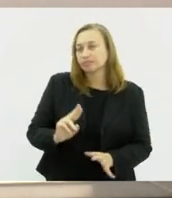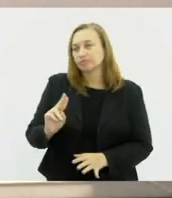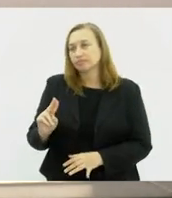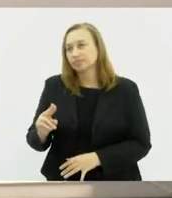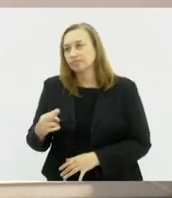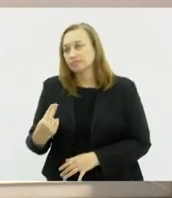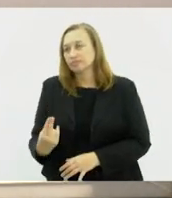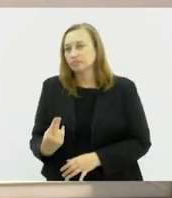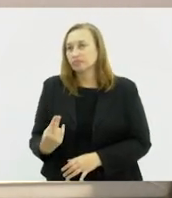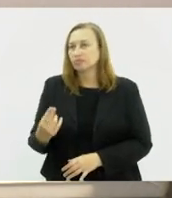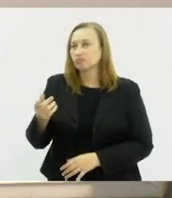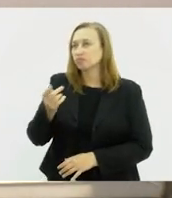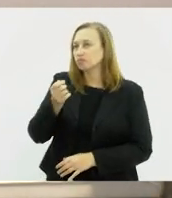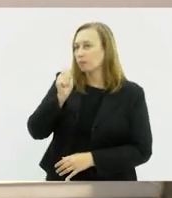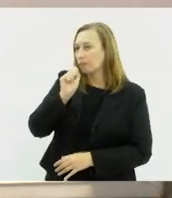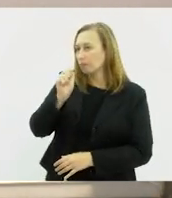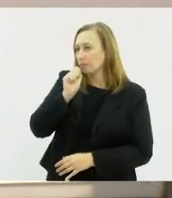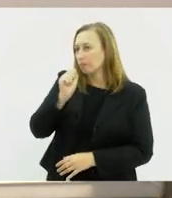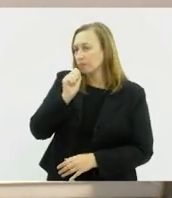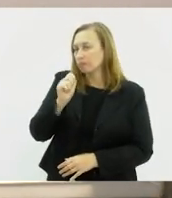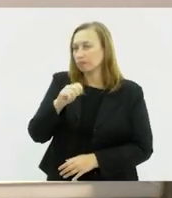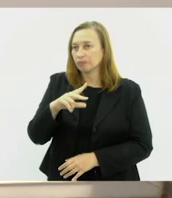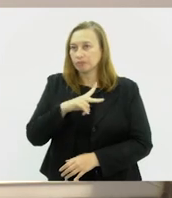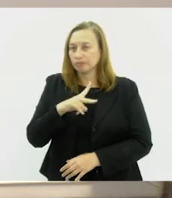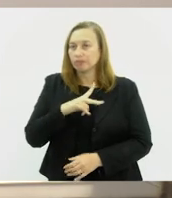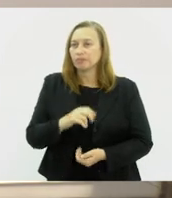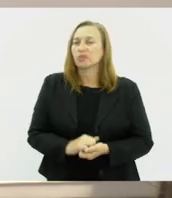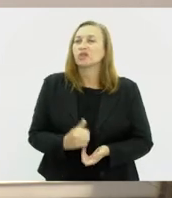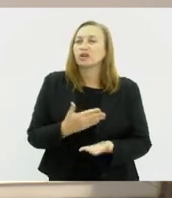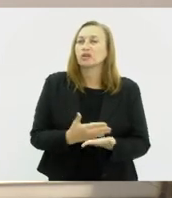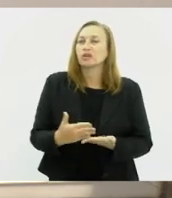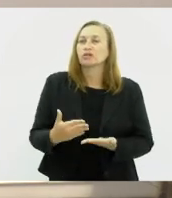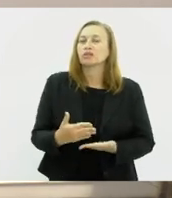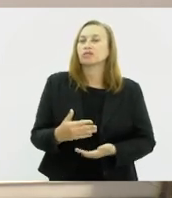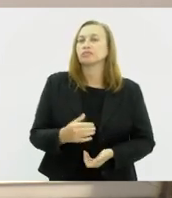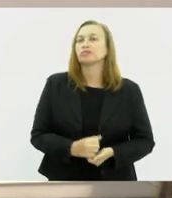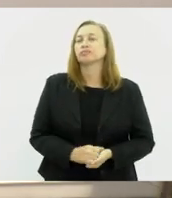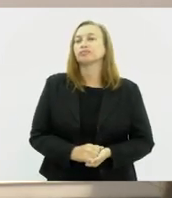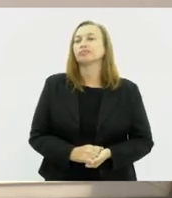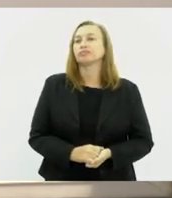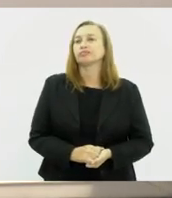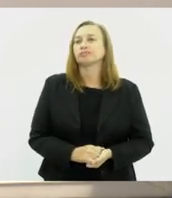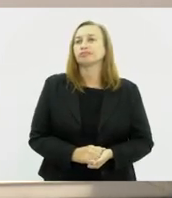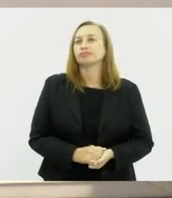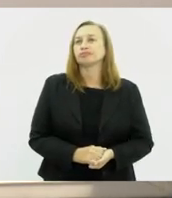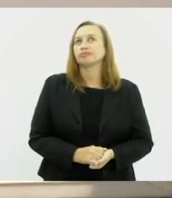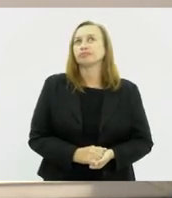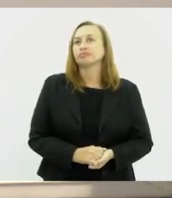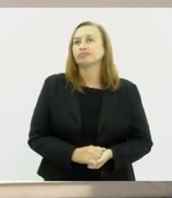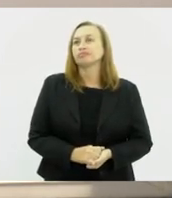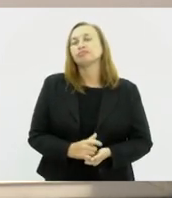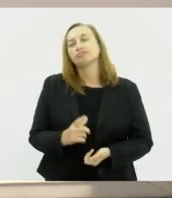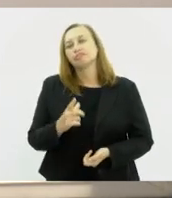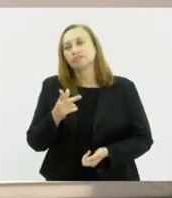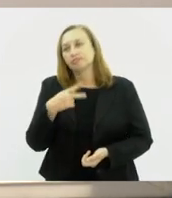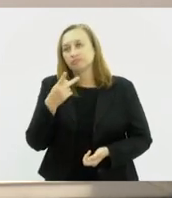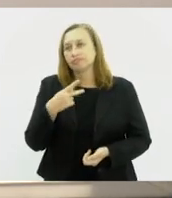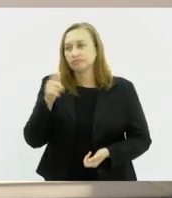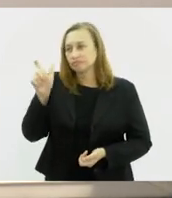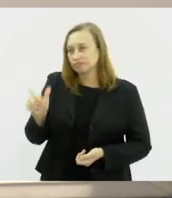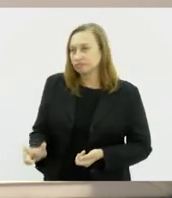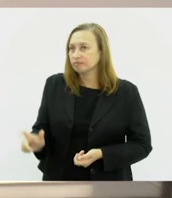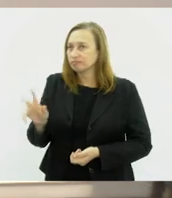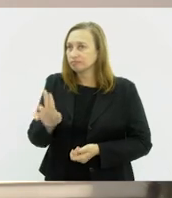uso pessoal e eu fiz questão de começar por aqui e muito embora a gente esteja falando da figura do